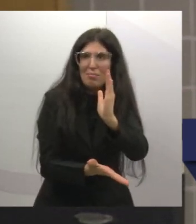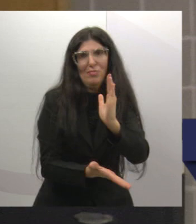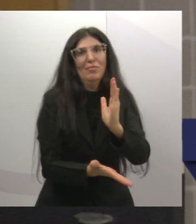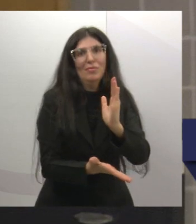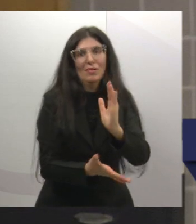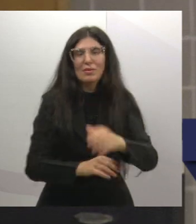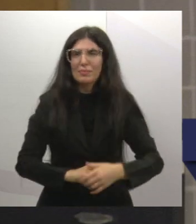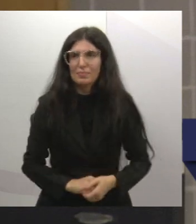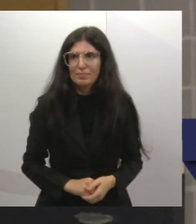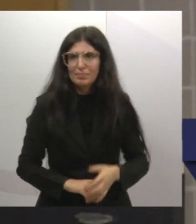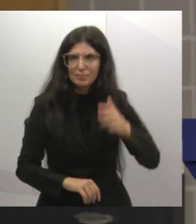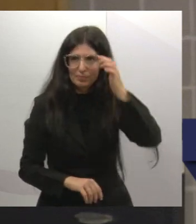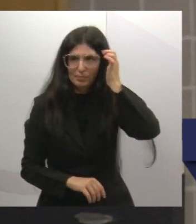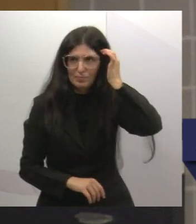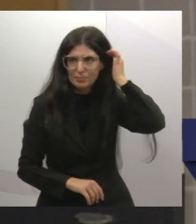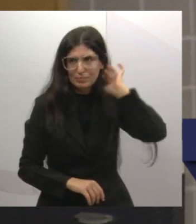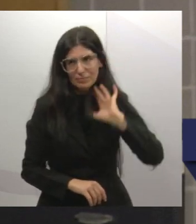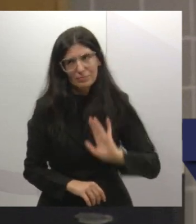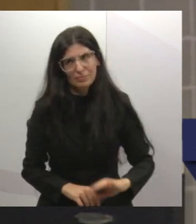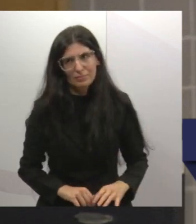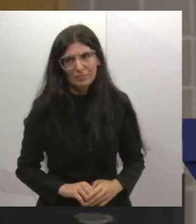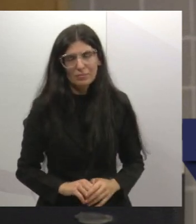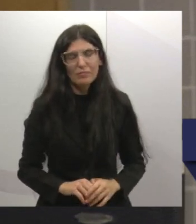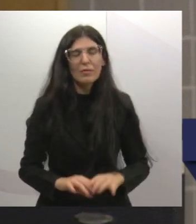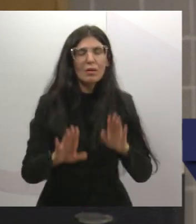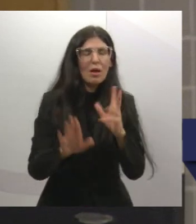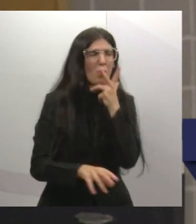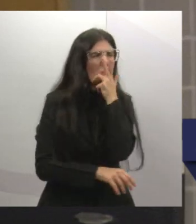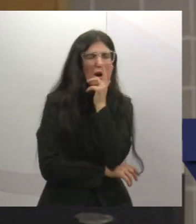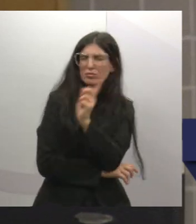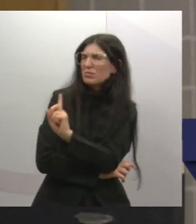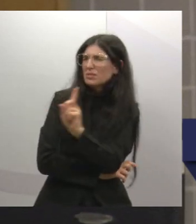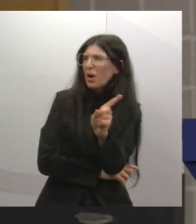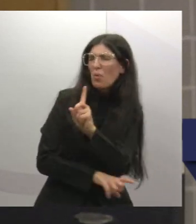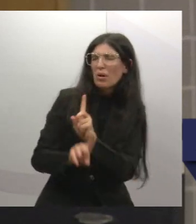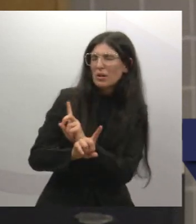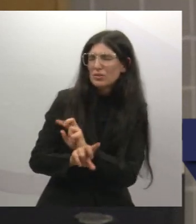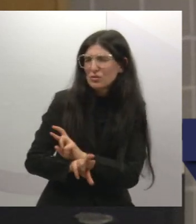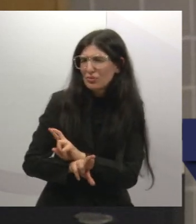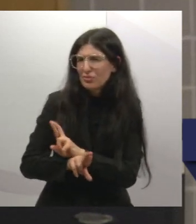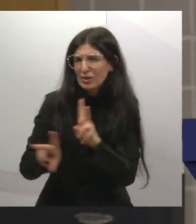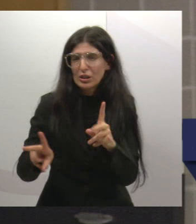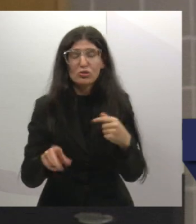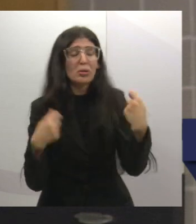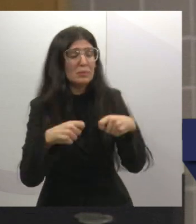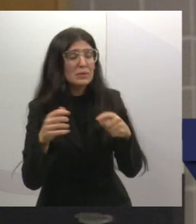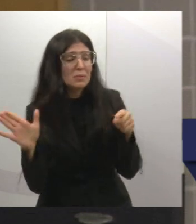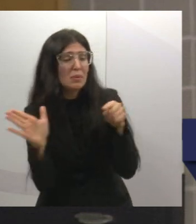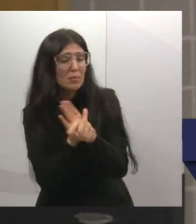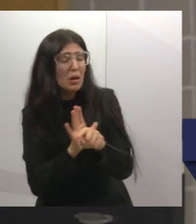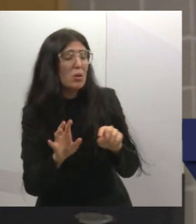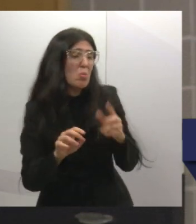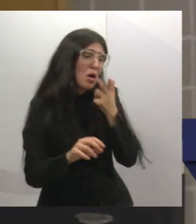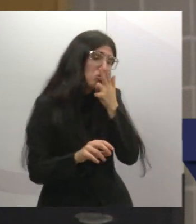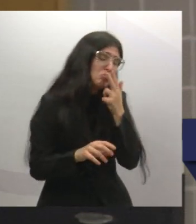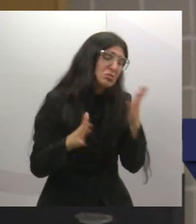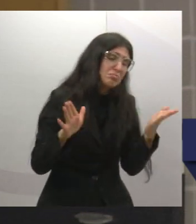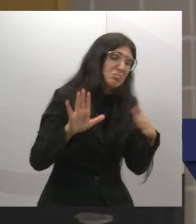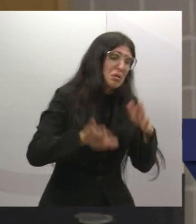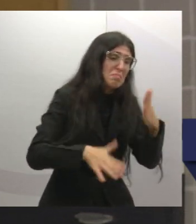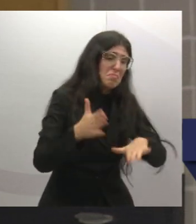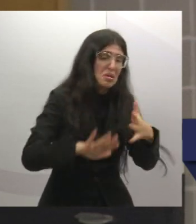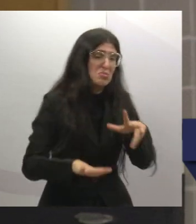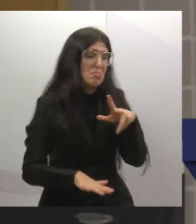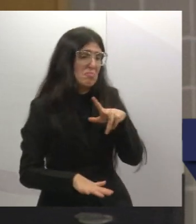que possam estar refletindo não uma diferença, mas sim alguma particularidade de informação. Porque,